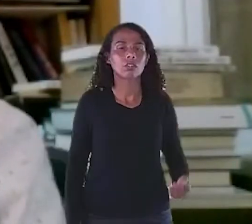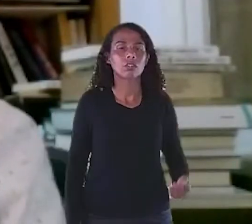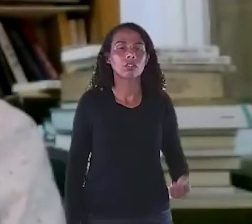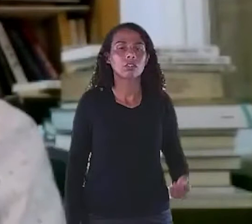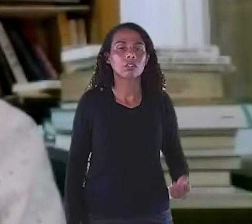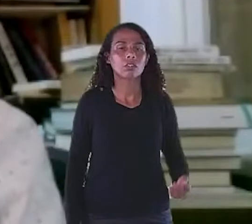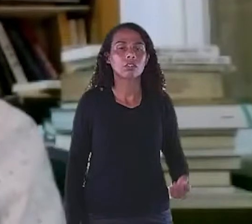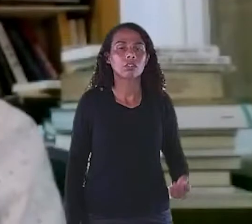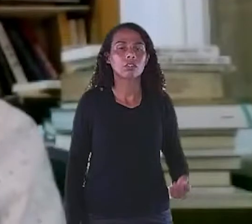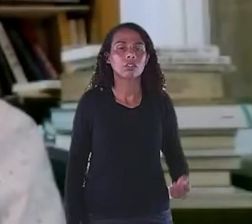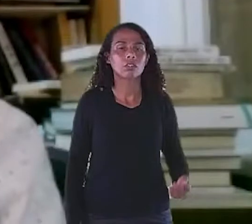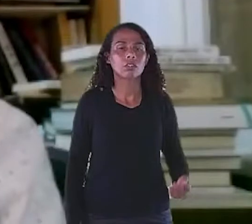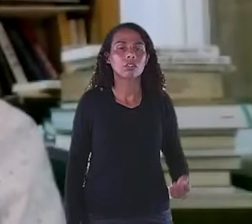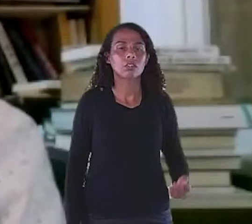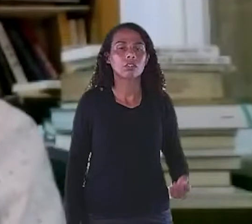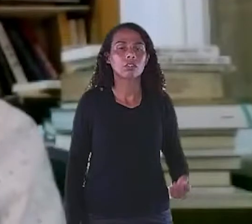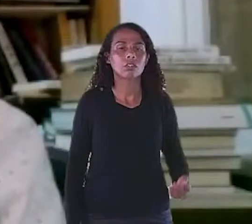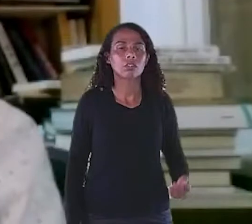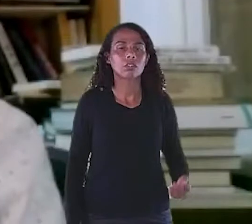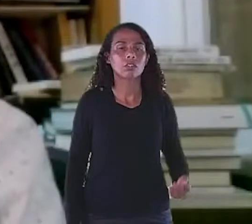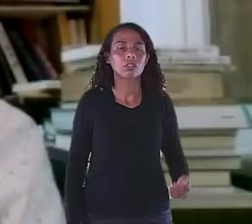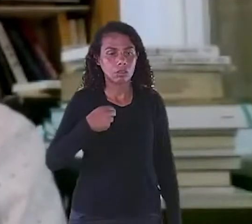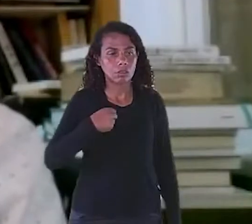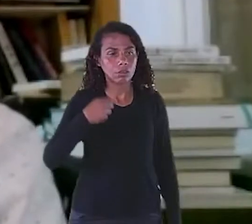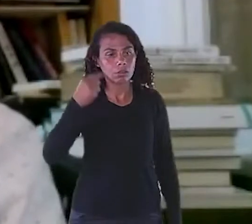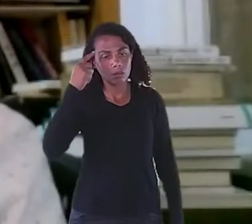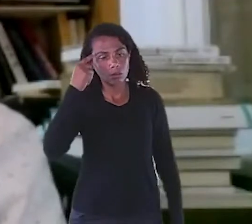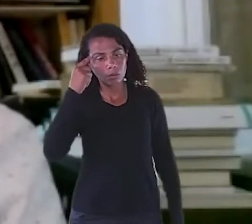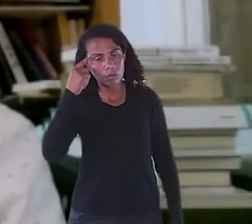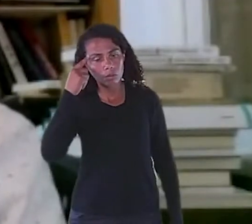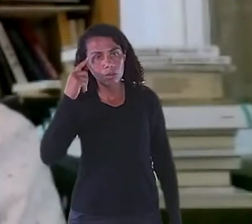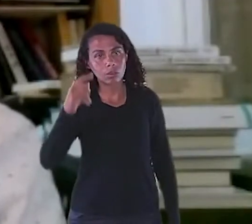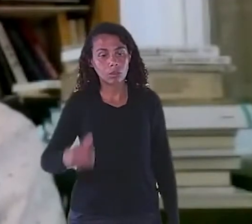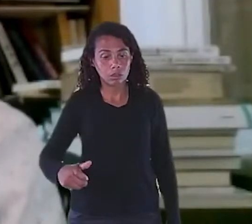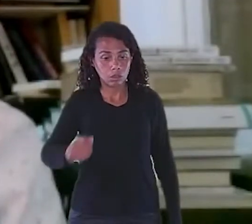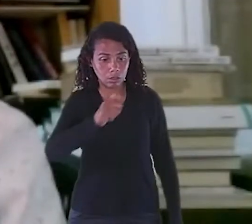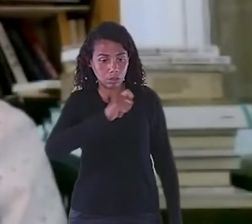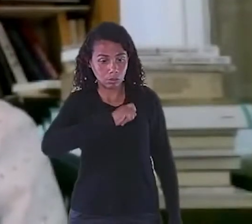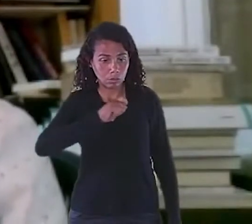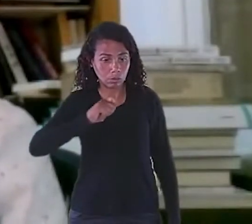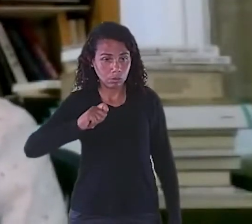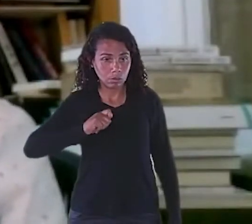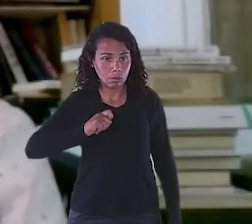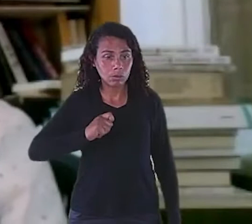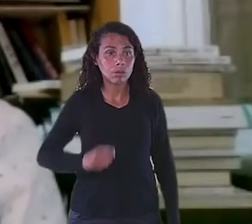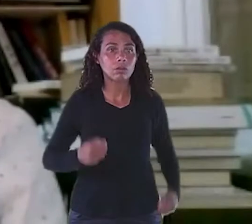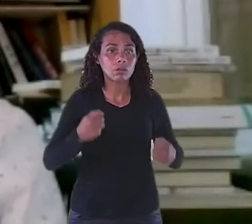de escritores e ir atrás e às vezes acertar, né?